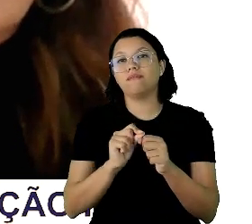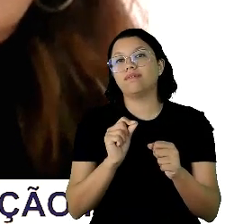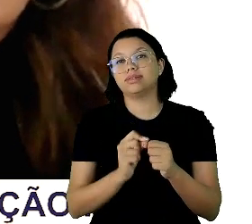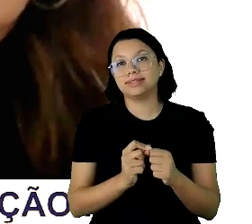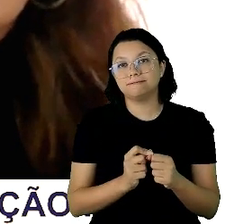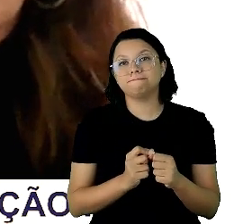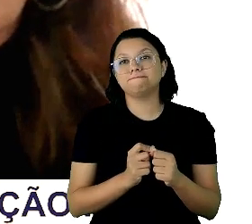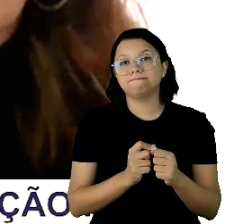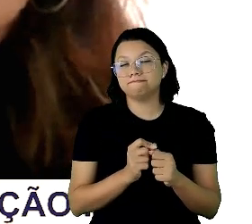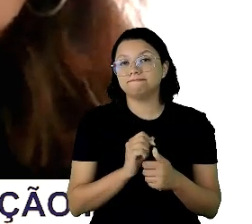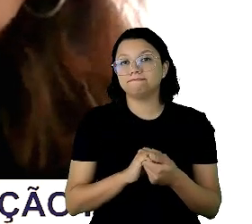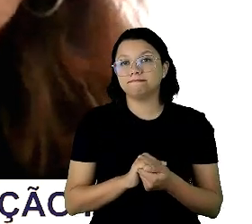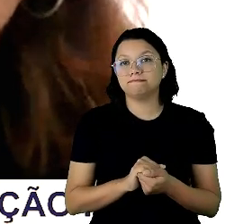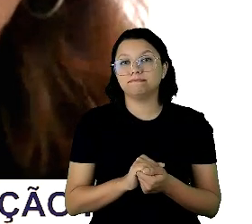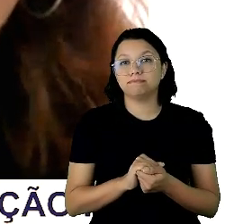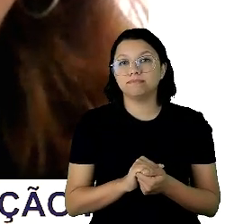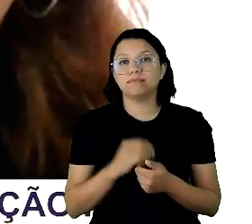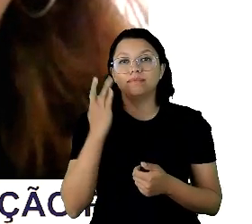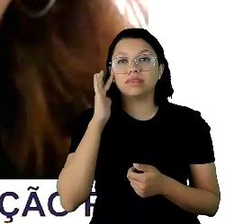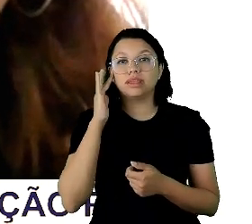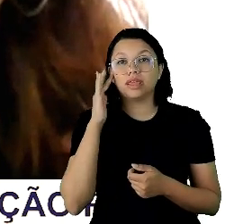e acho que isso aí também seria uma boa.